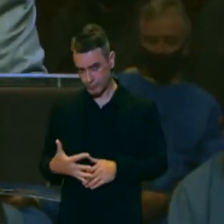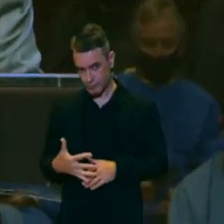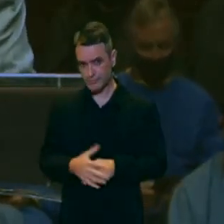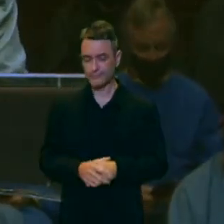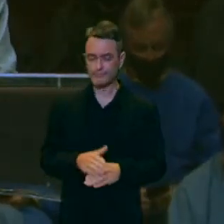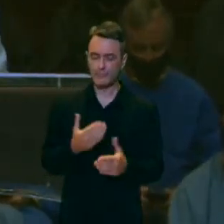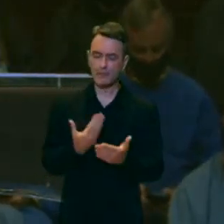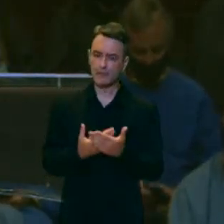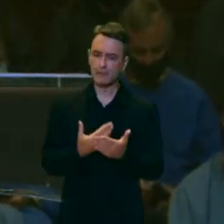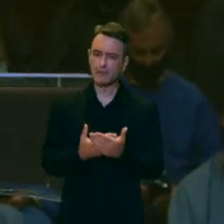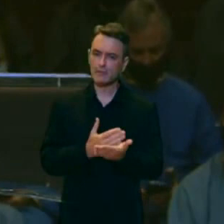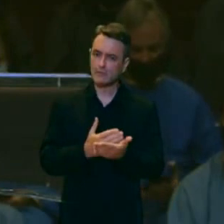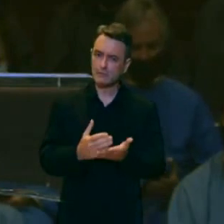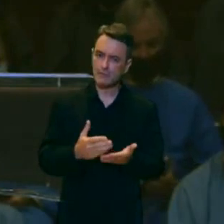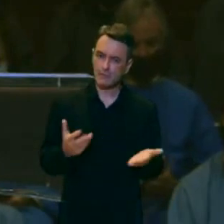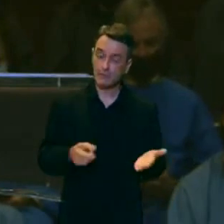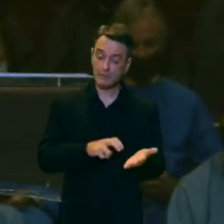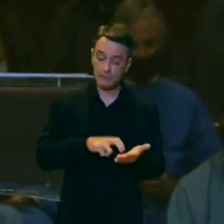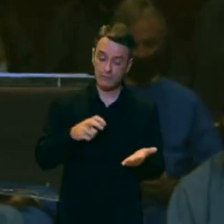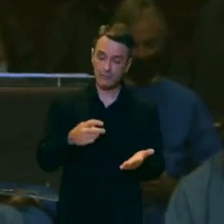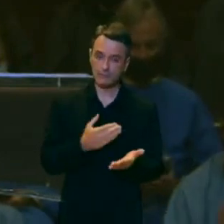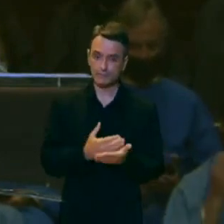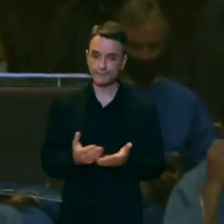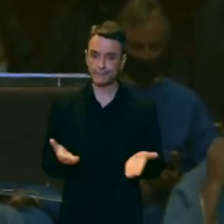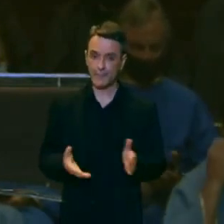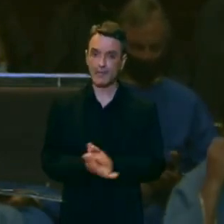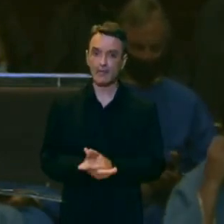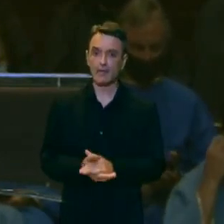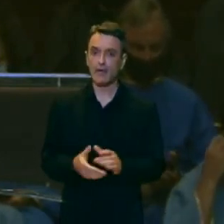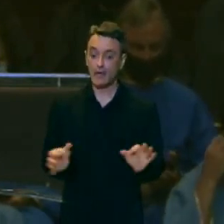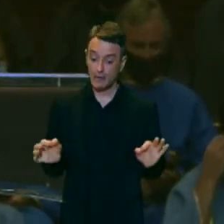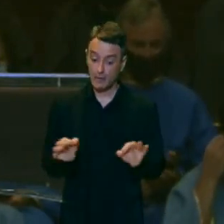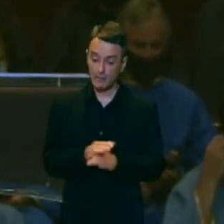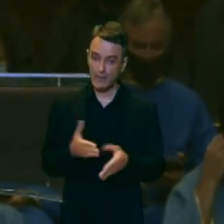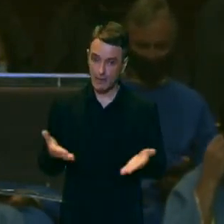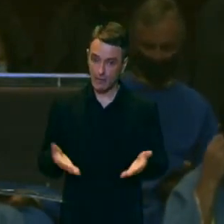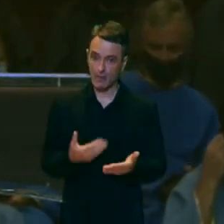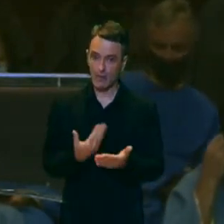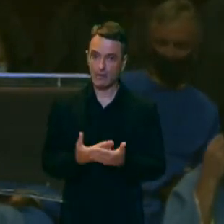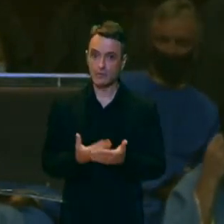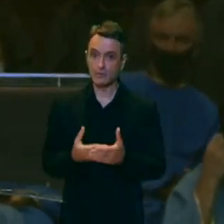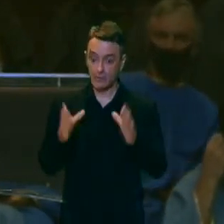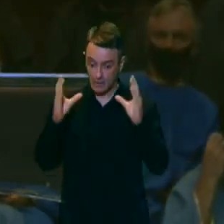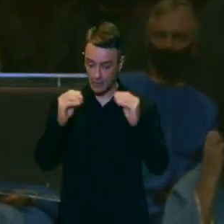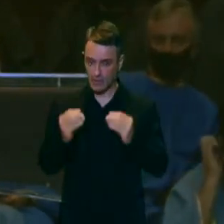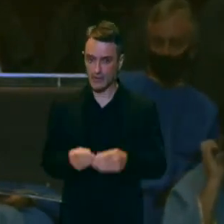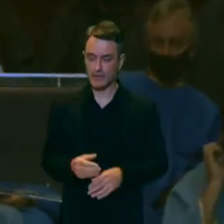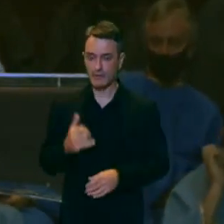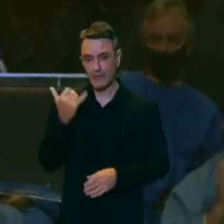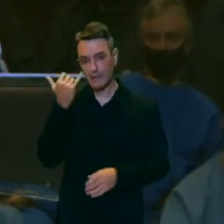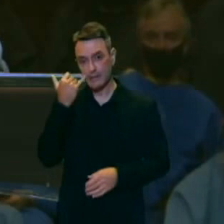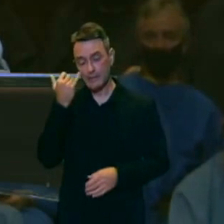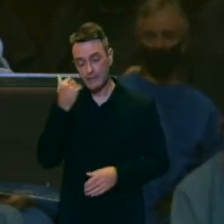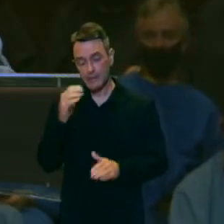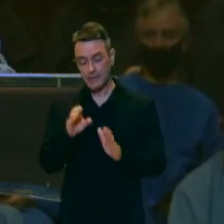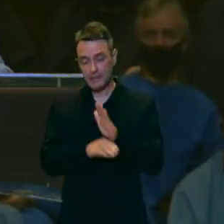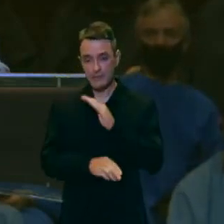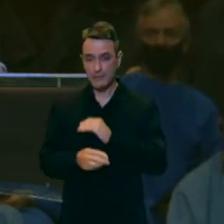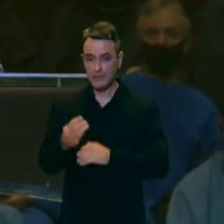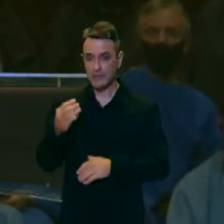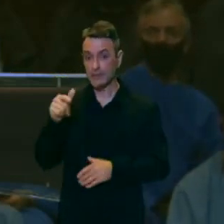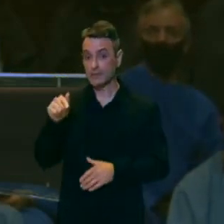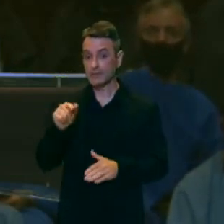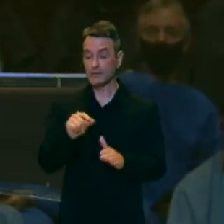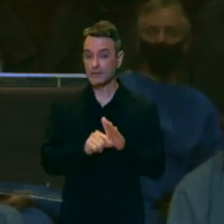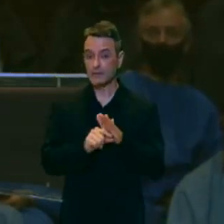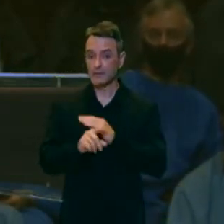esse texto hoje pela manhã e eu queria concluir esse estudo agora à noite. Jeremias 37, a partir